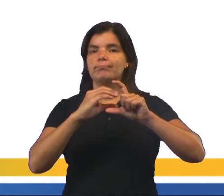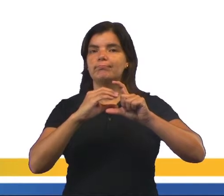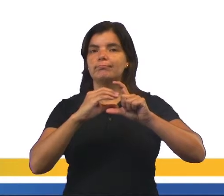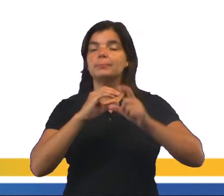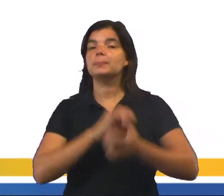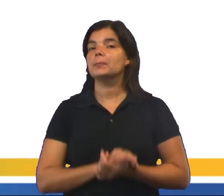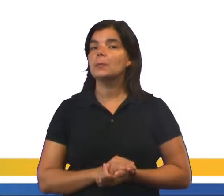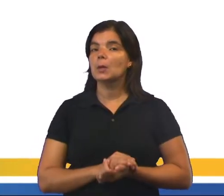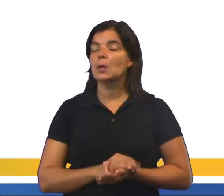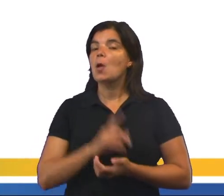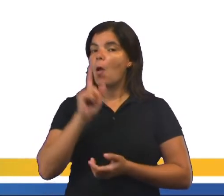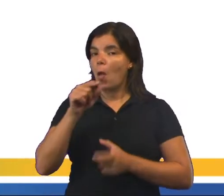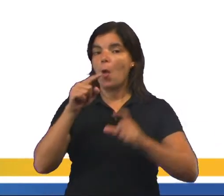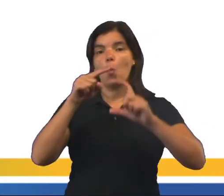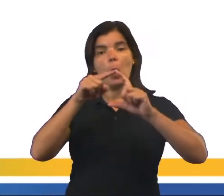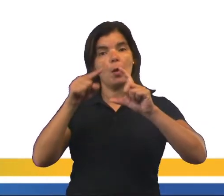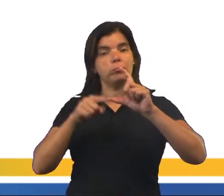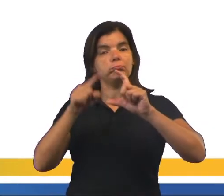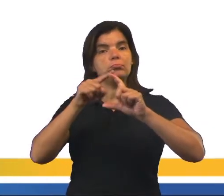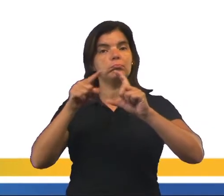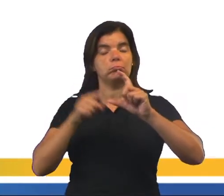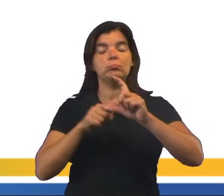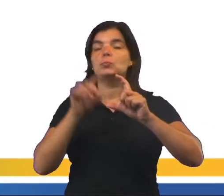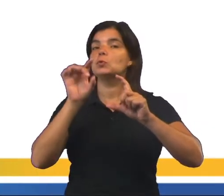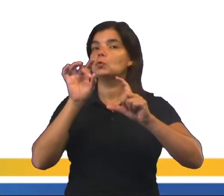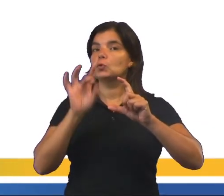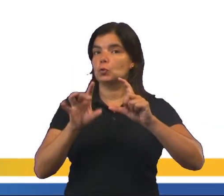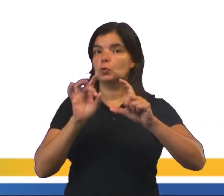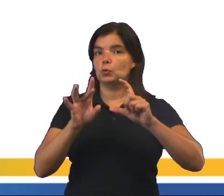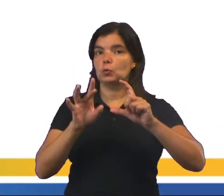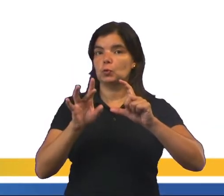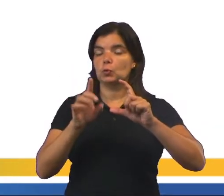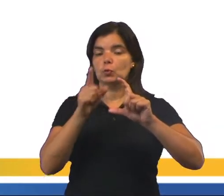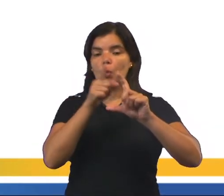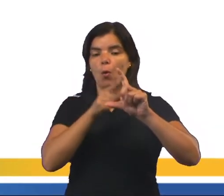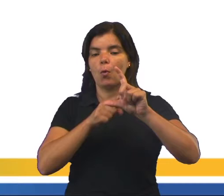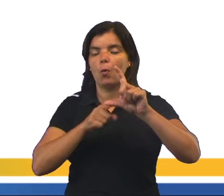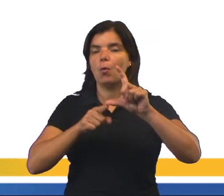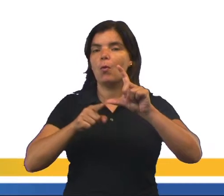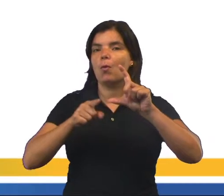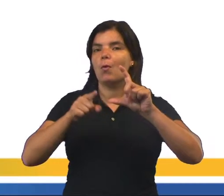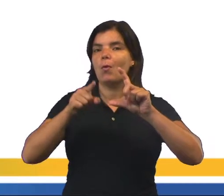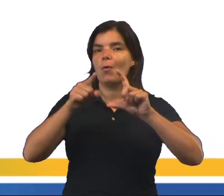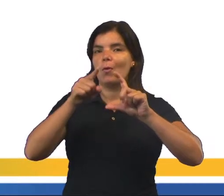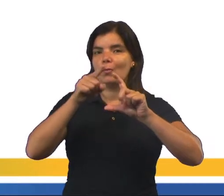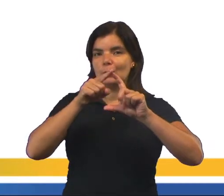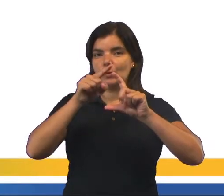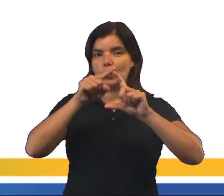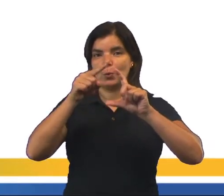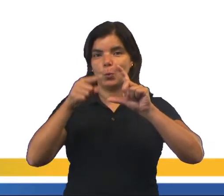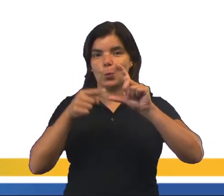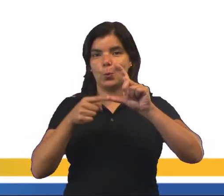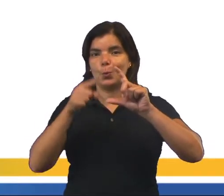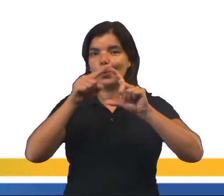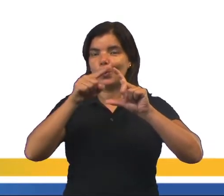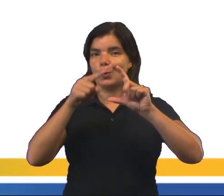Certo? Isso é uma circunferência. Né? Ou seja, apenas esse contorno. Tá?